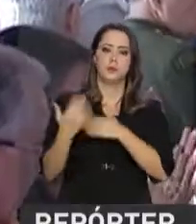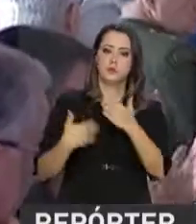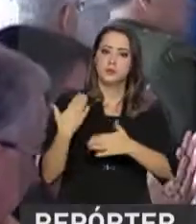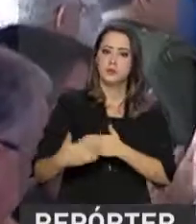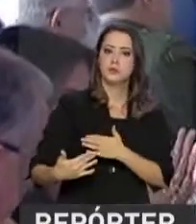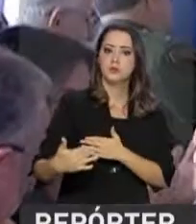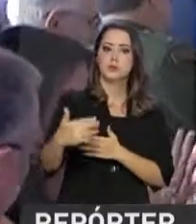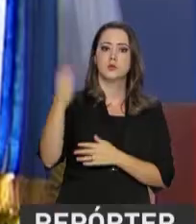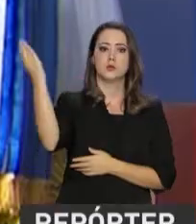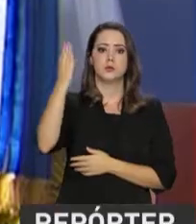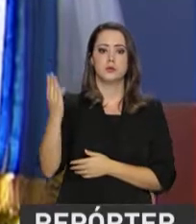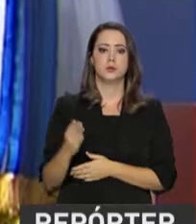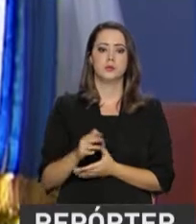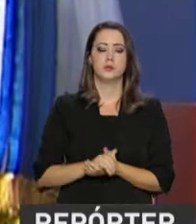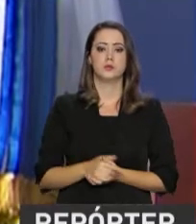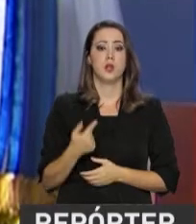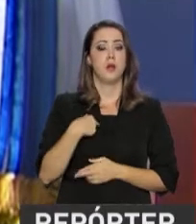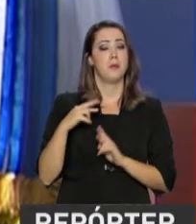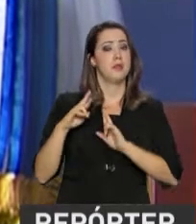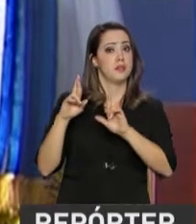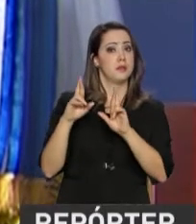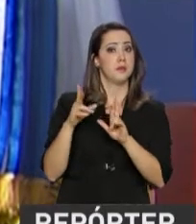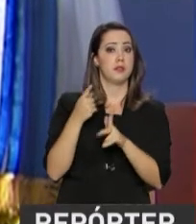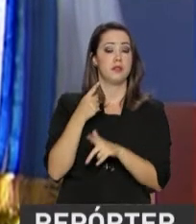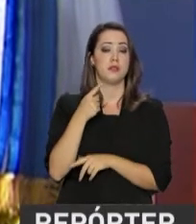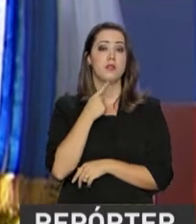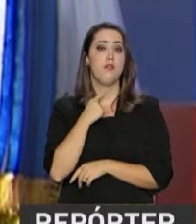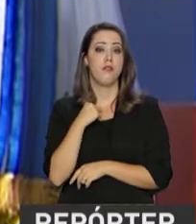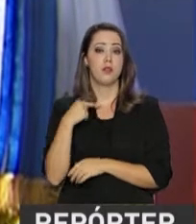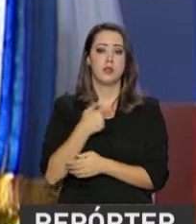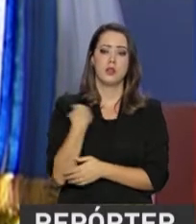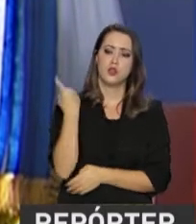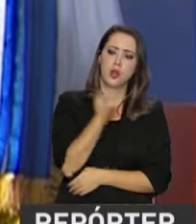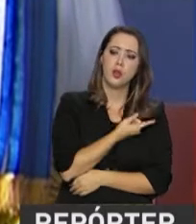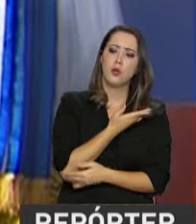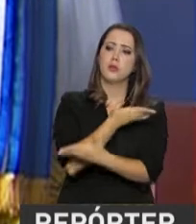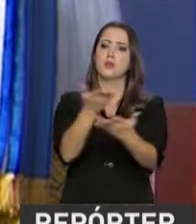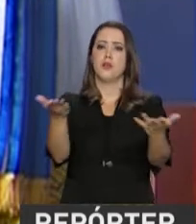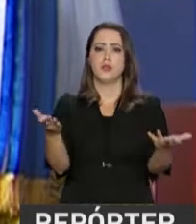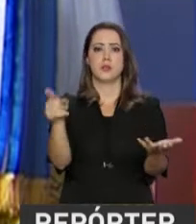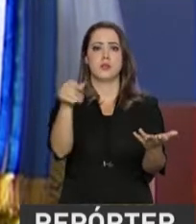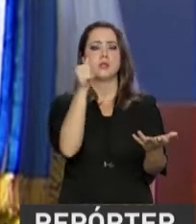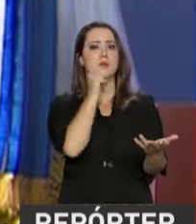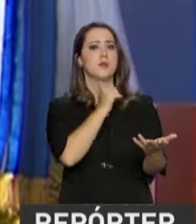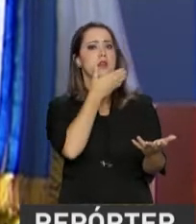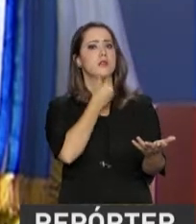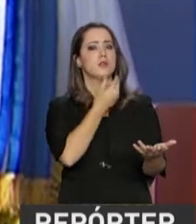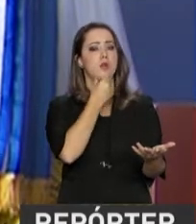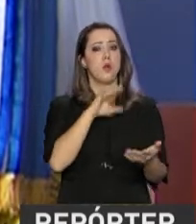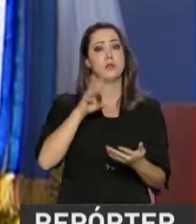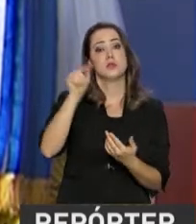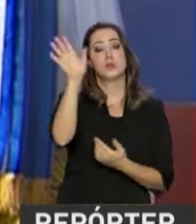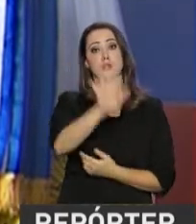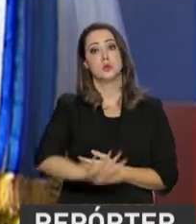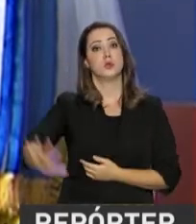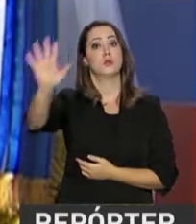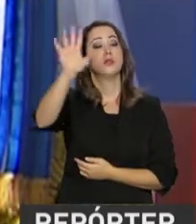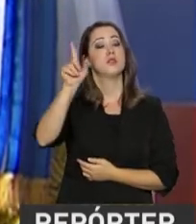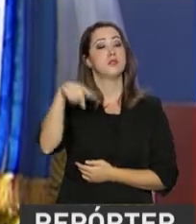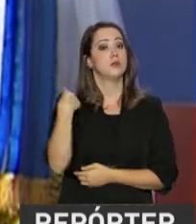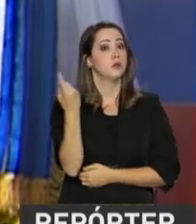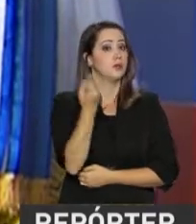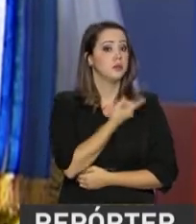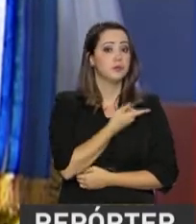para o país o que eu desejo a nós a todos vocês senhores e senhoras a todos os brasileiros é que